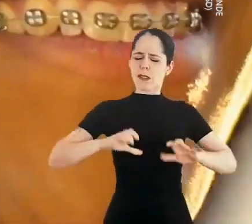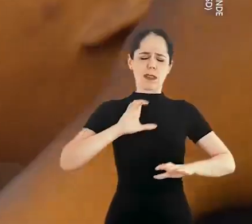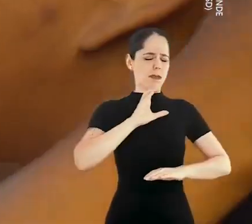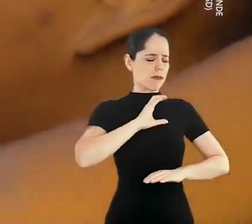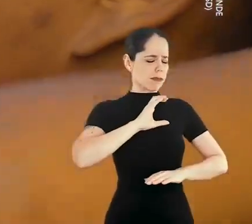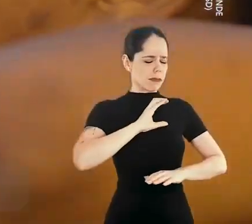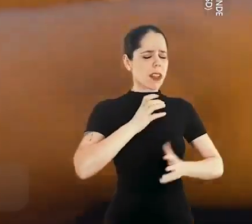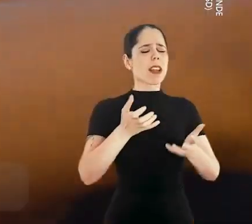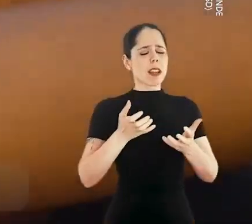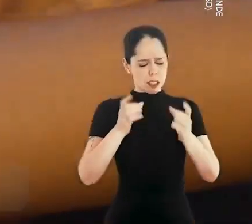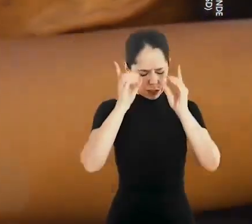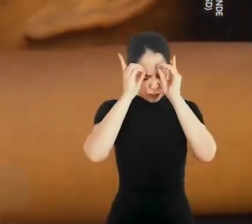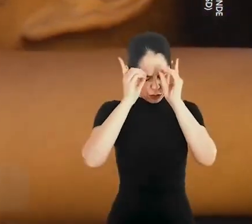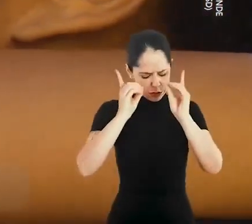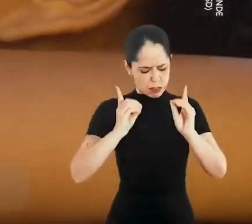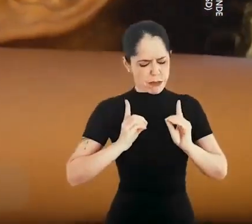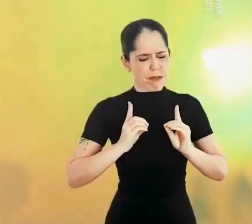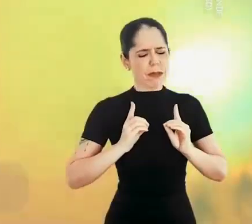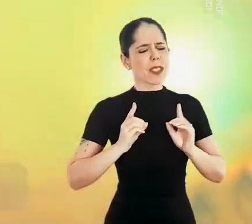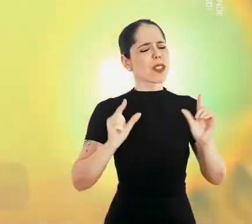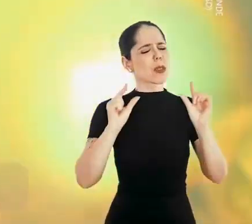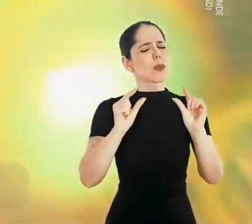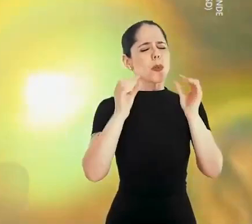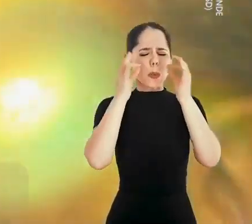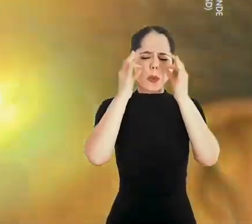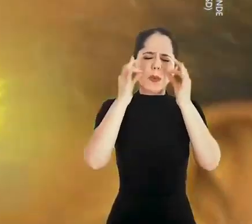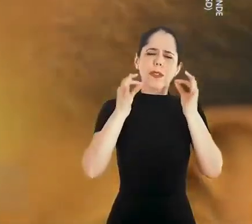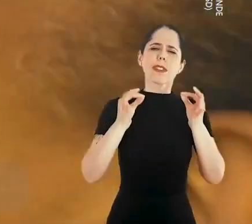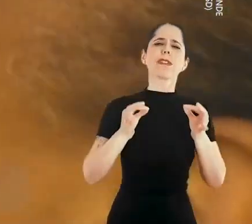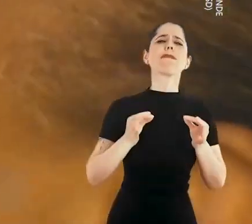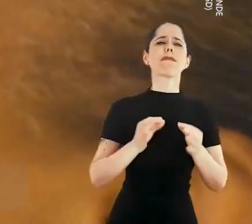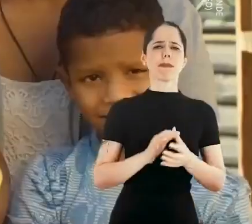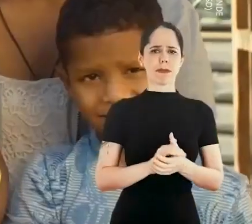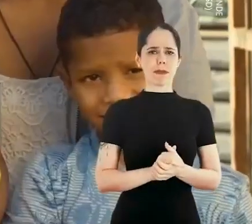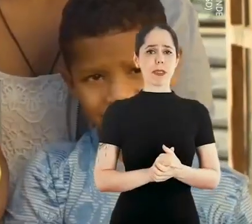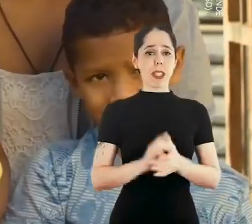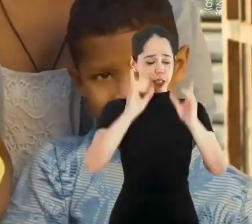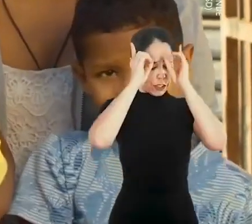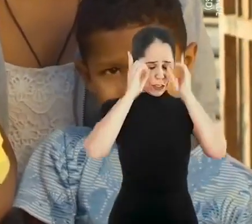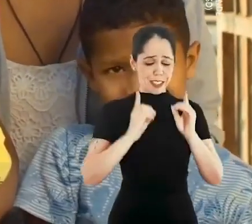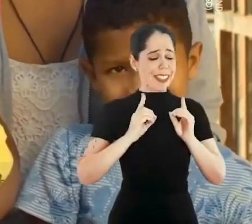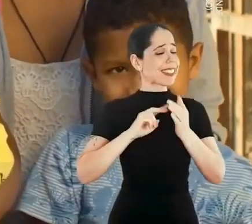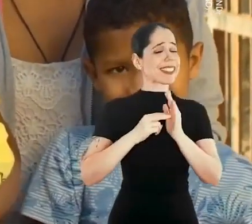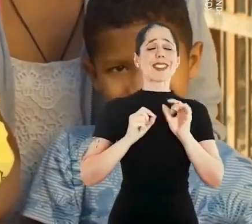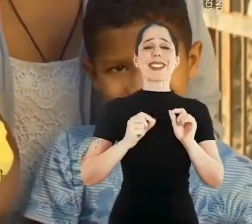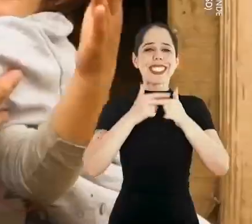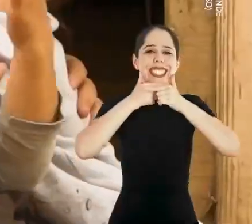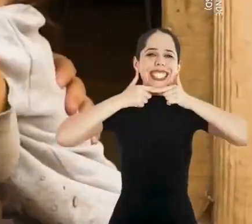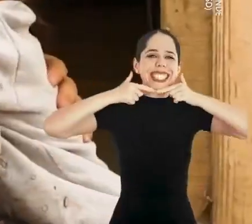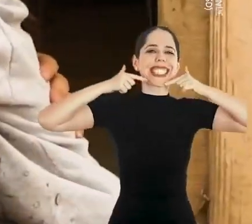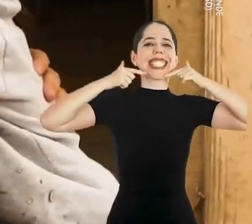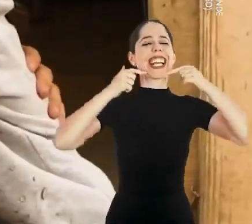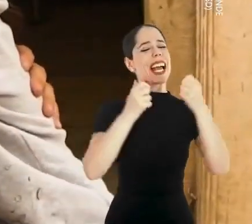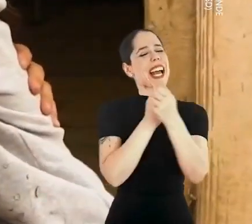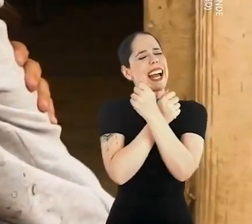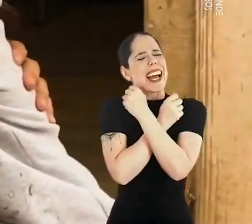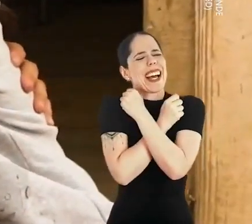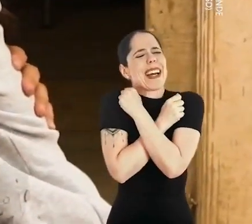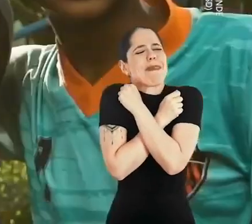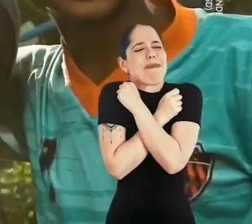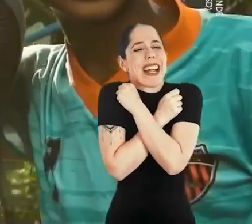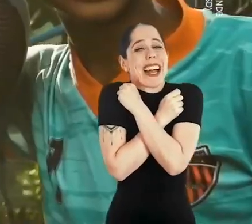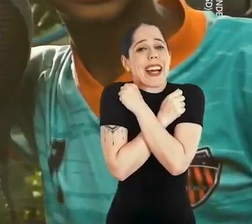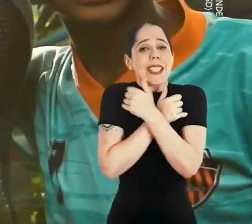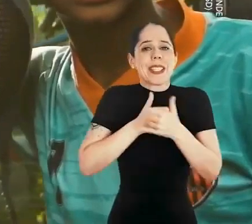compaixão. Quer dignidade, só um pouco de atenção. Dignidade é sorriso no rosto, abraço